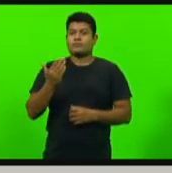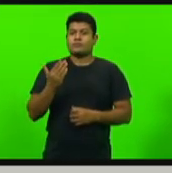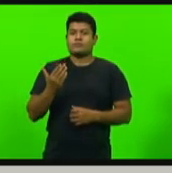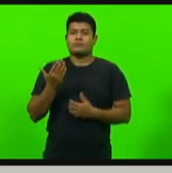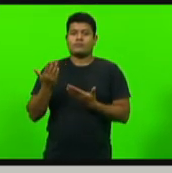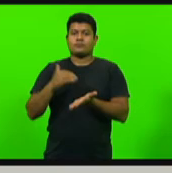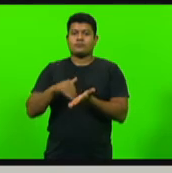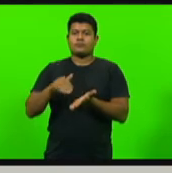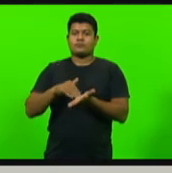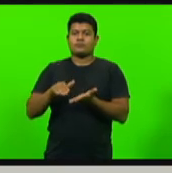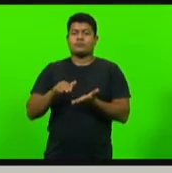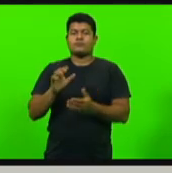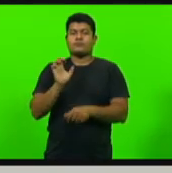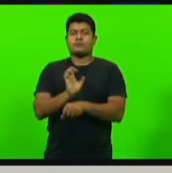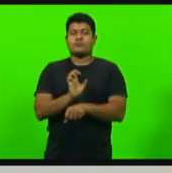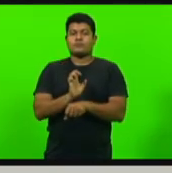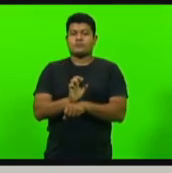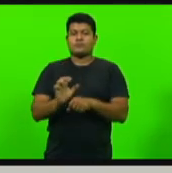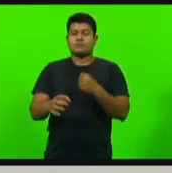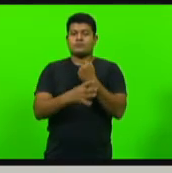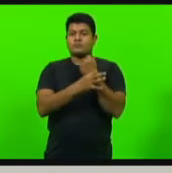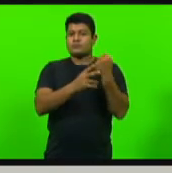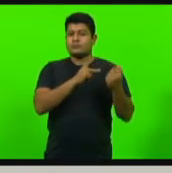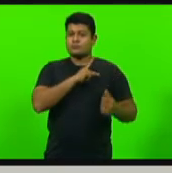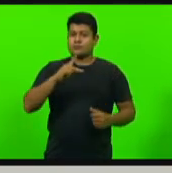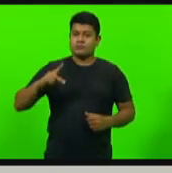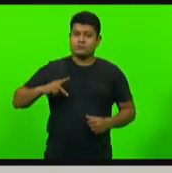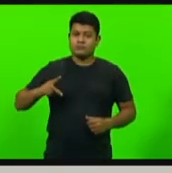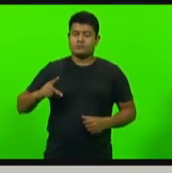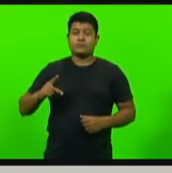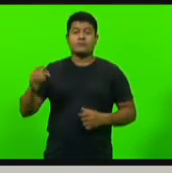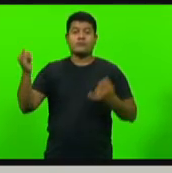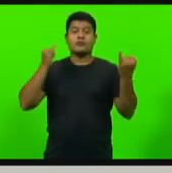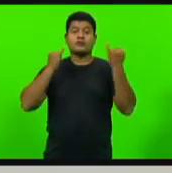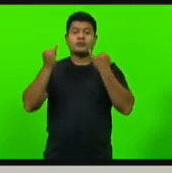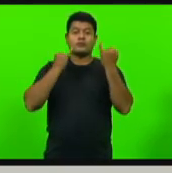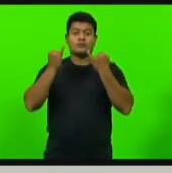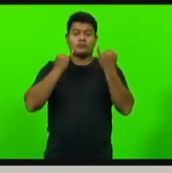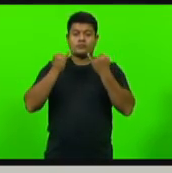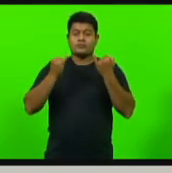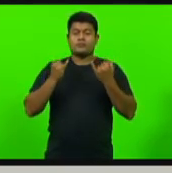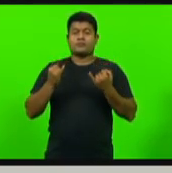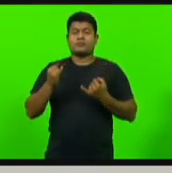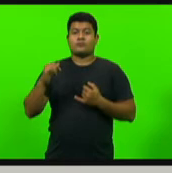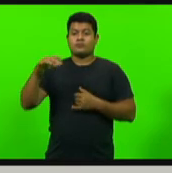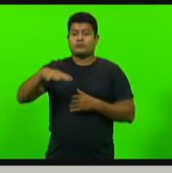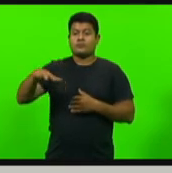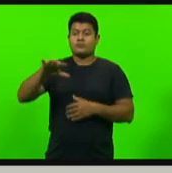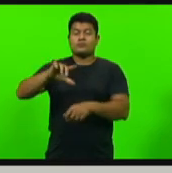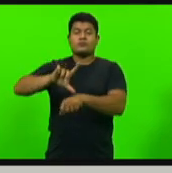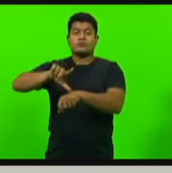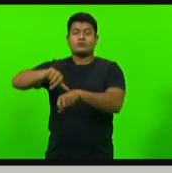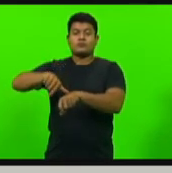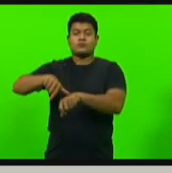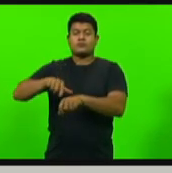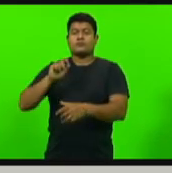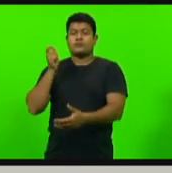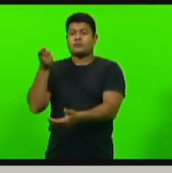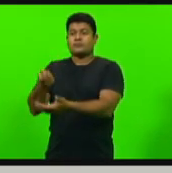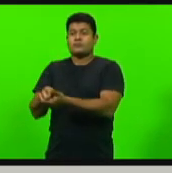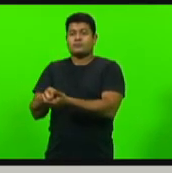ao secretário de Estado de Segurança Pública informações acerca do atraso no pagamento